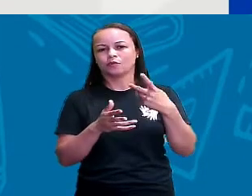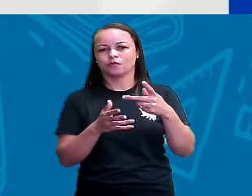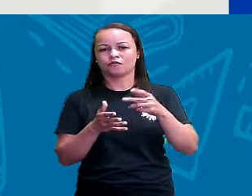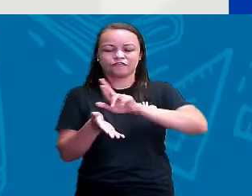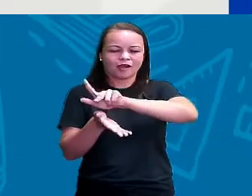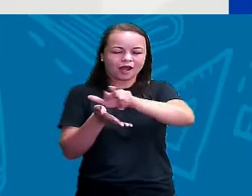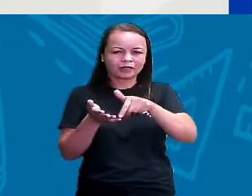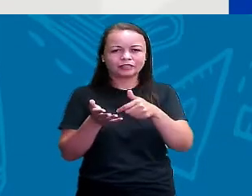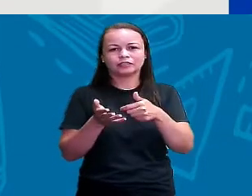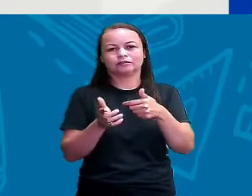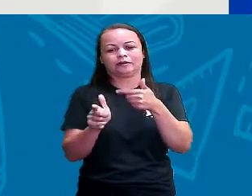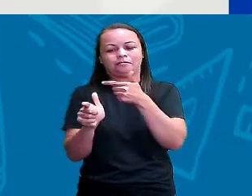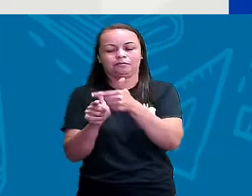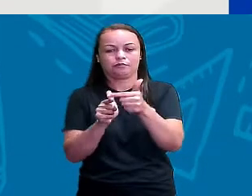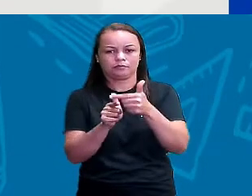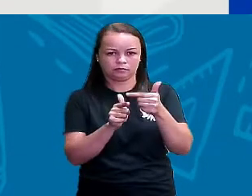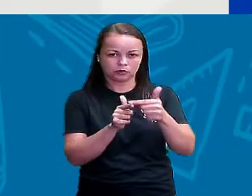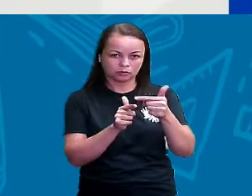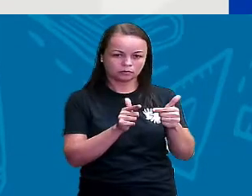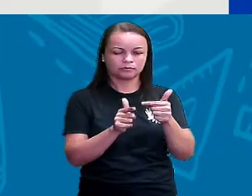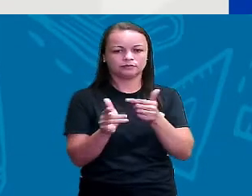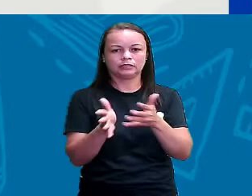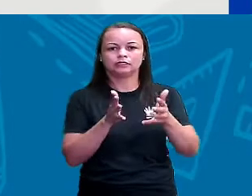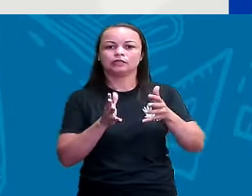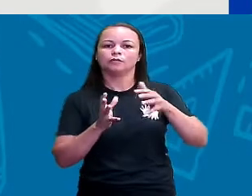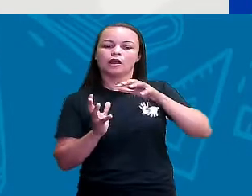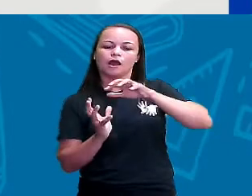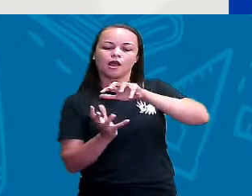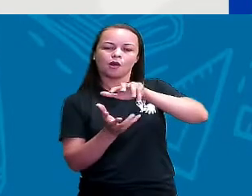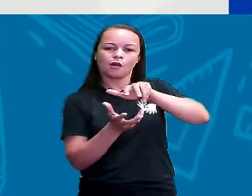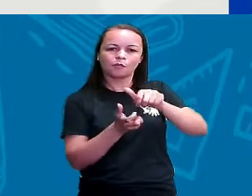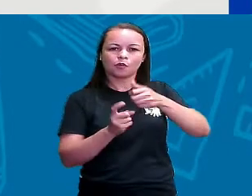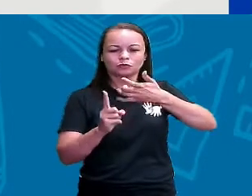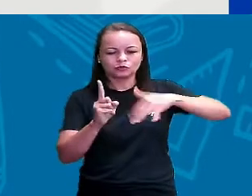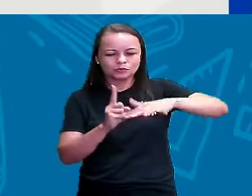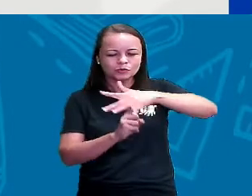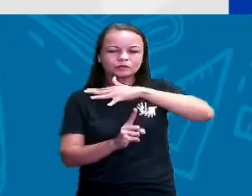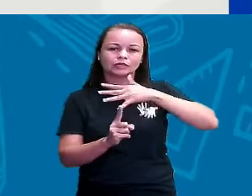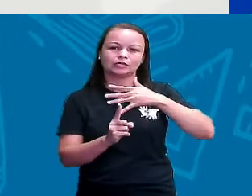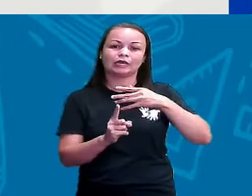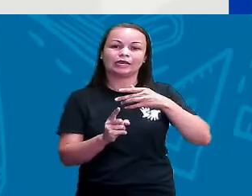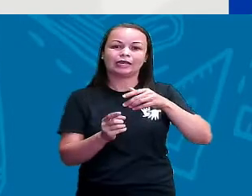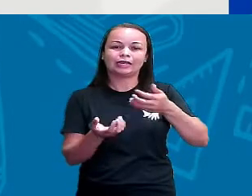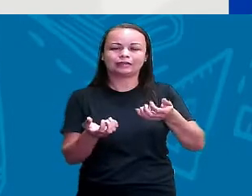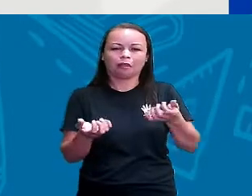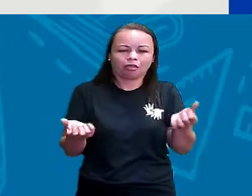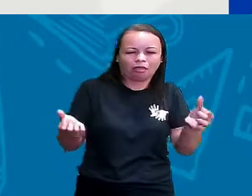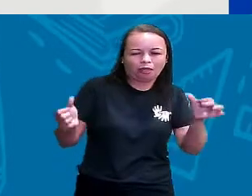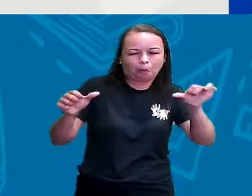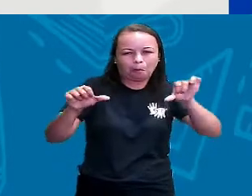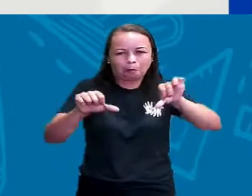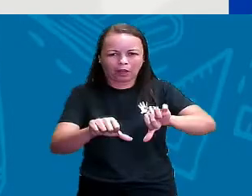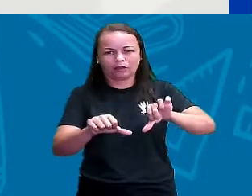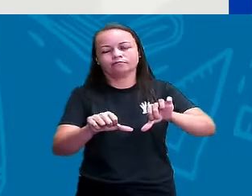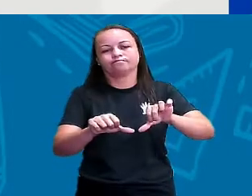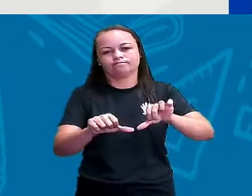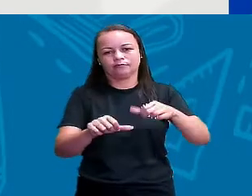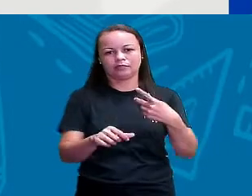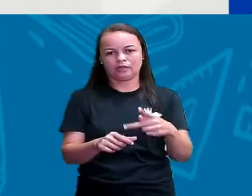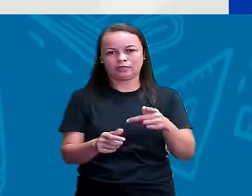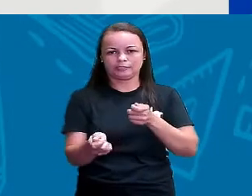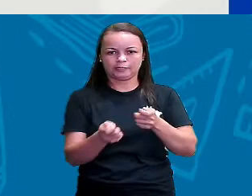acabam agredindo o nosso meio ambiente e desestabilizando esse equilíbrio ambiental, tá